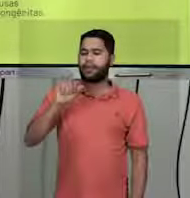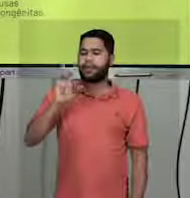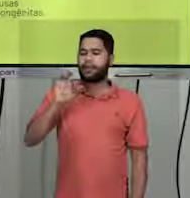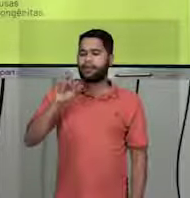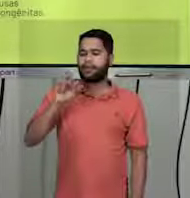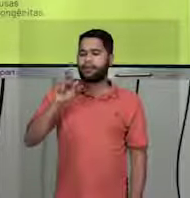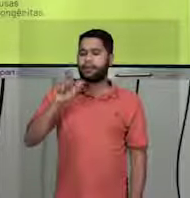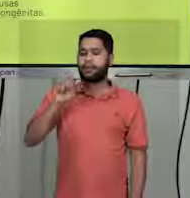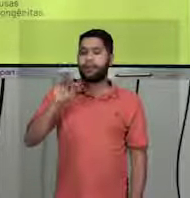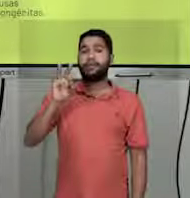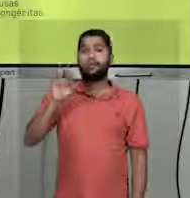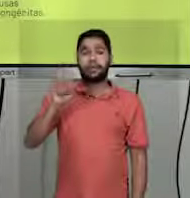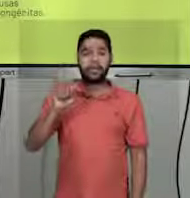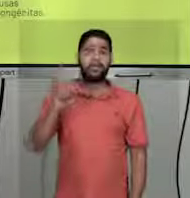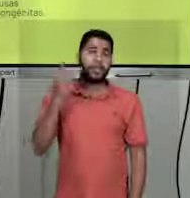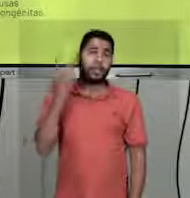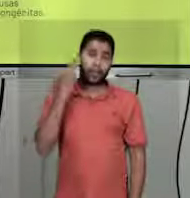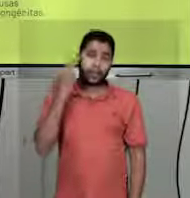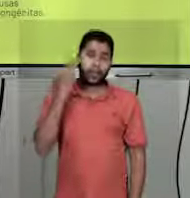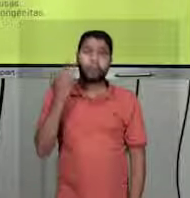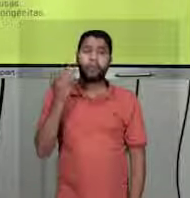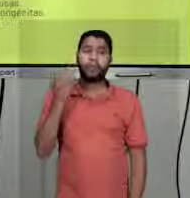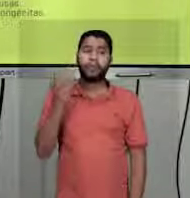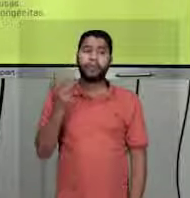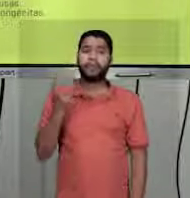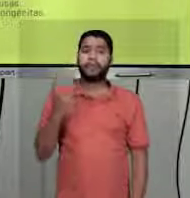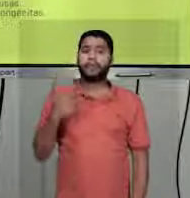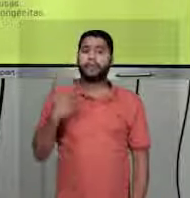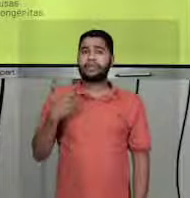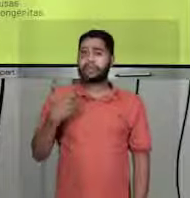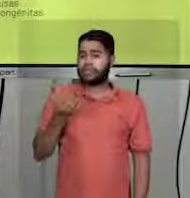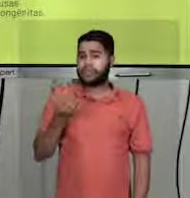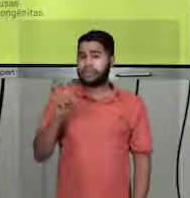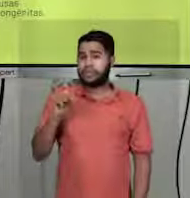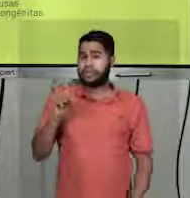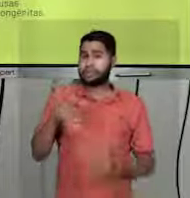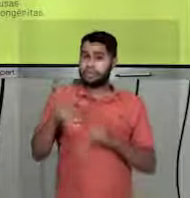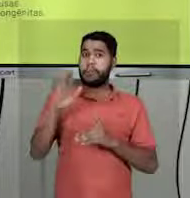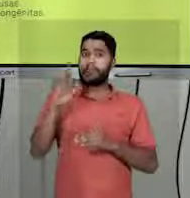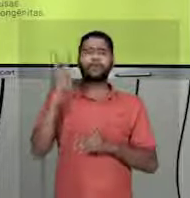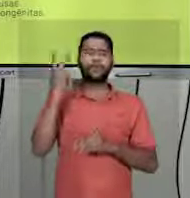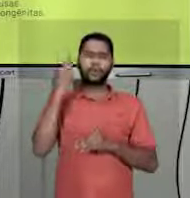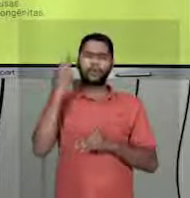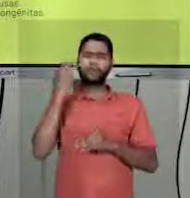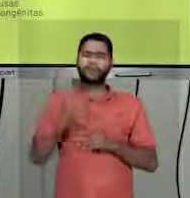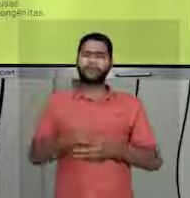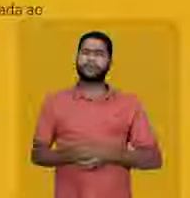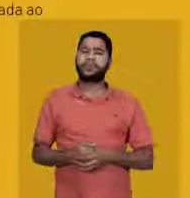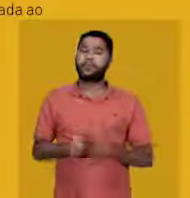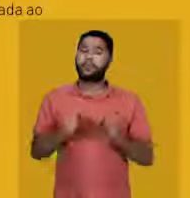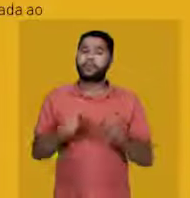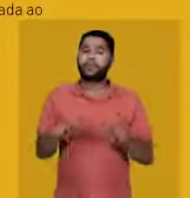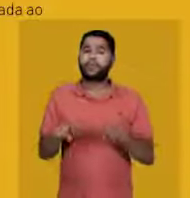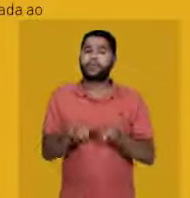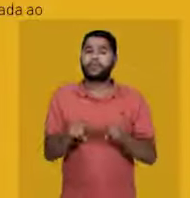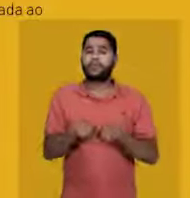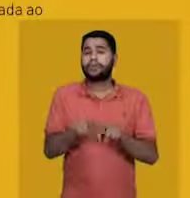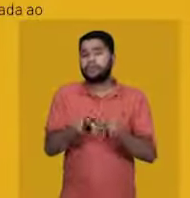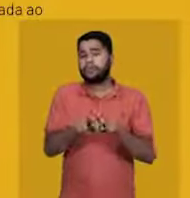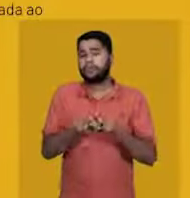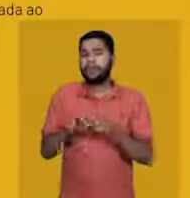patologia em pessoas, né, com mais de 65 anos, tá certo? Pode ocorrer também por